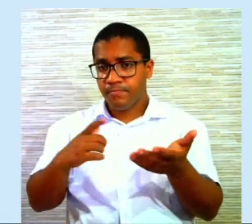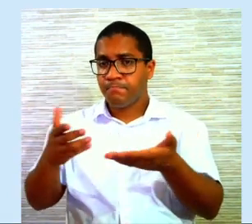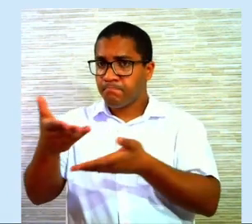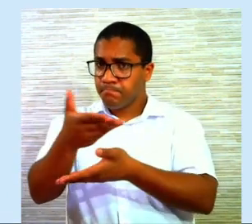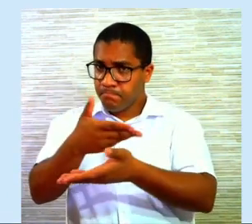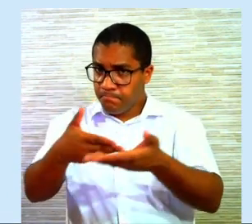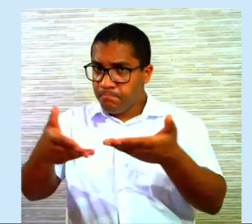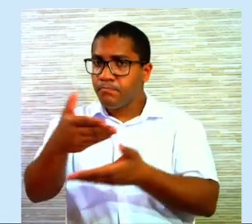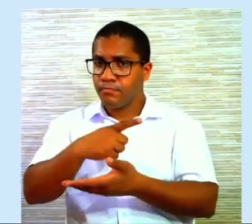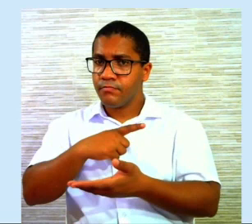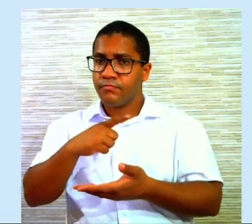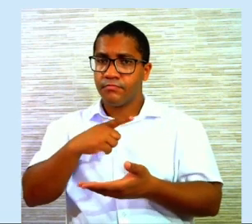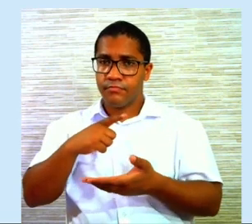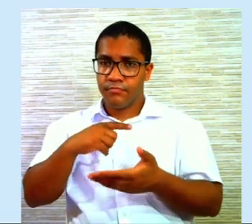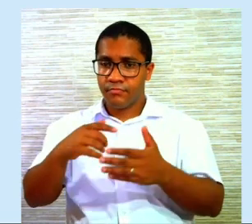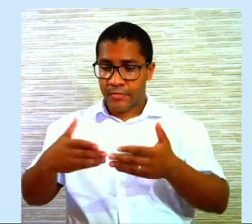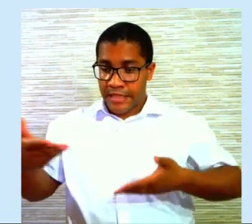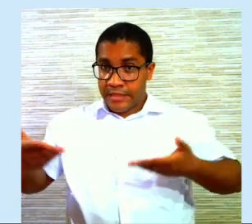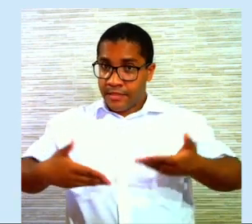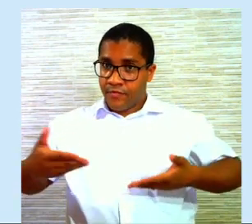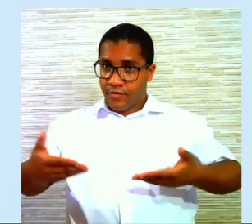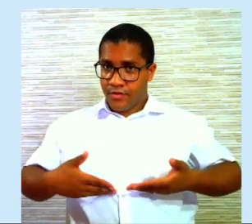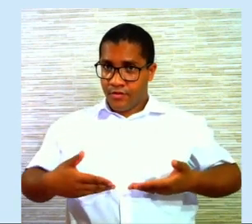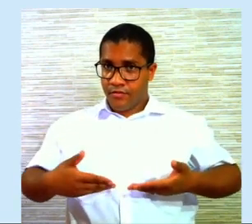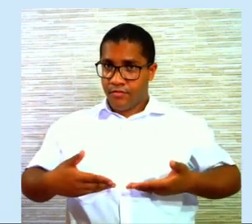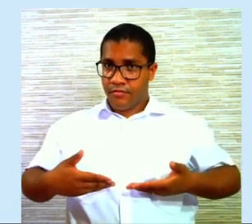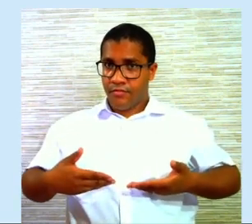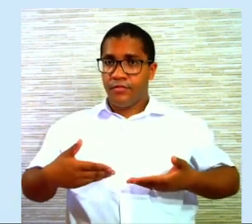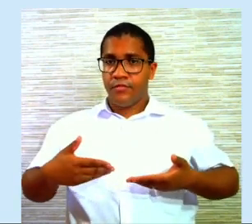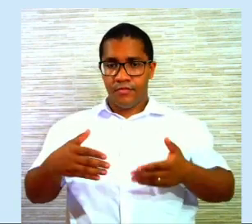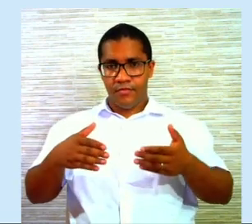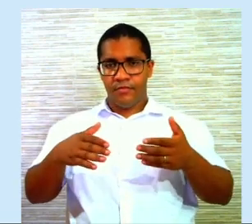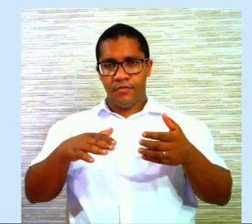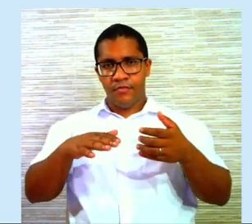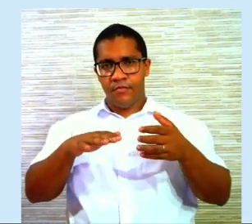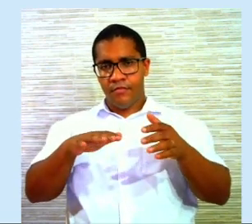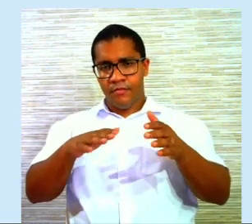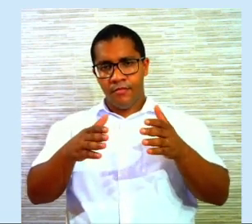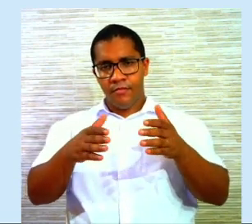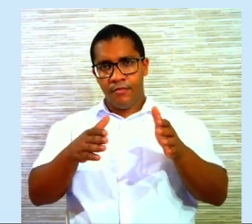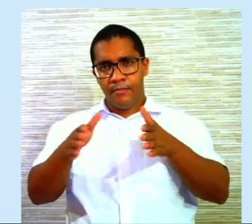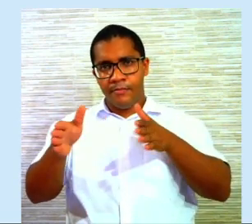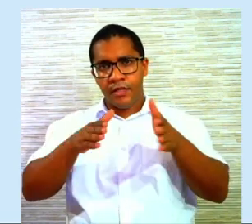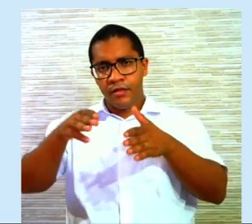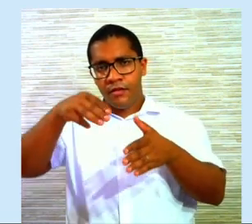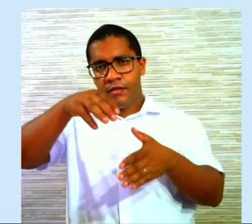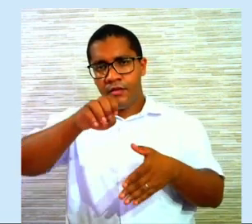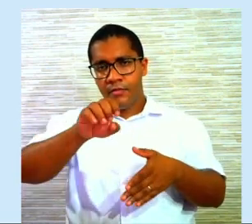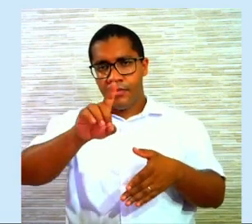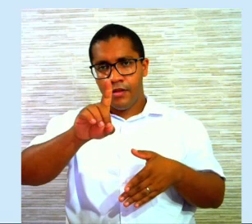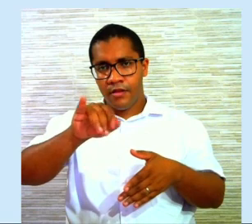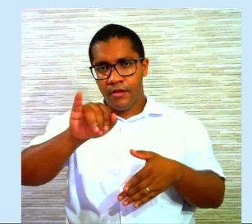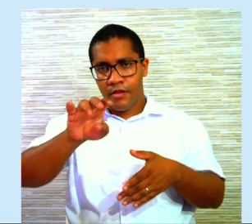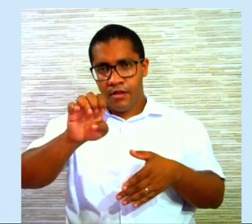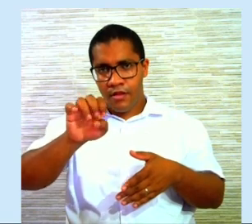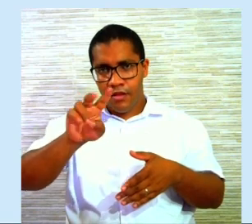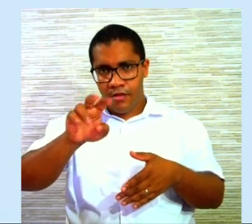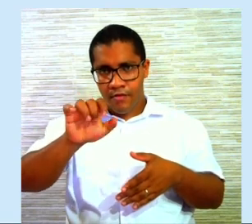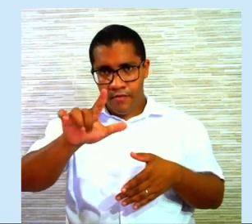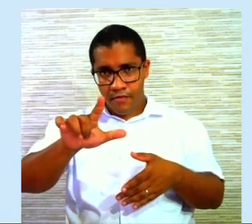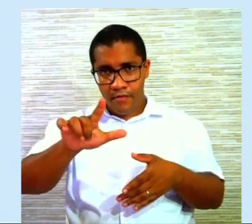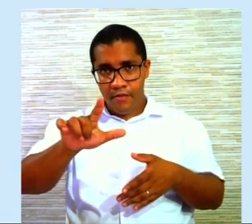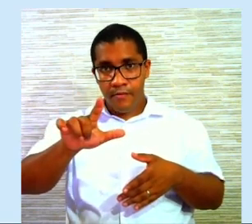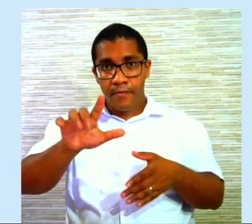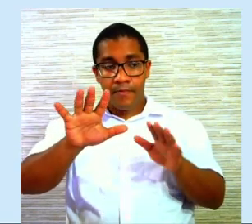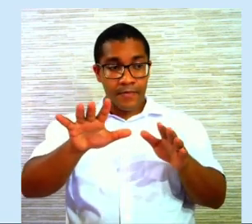desse contexto de servidão dentro do período medieval. Diferente, simplesmente, do